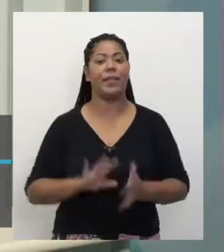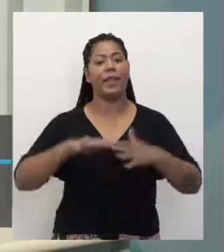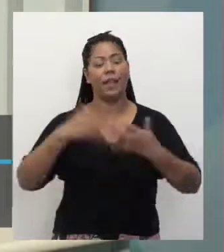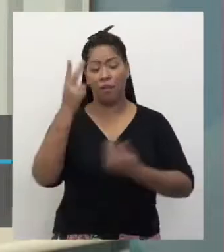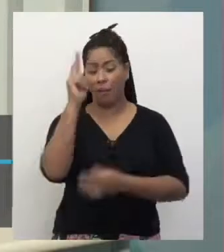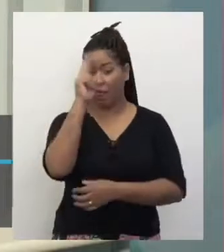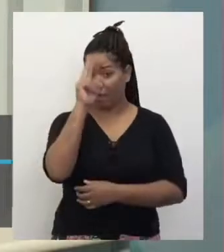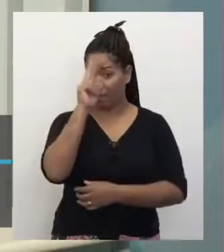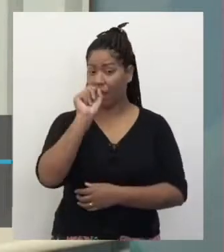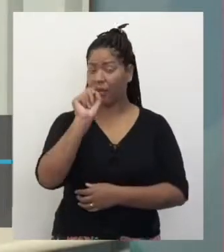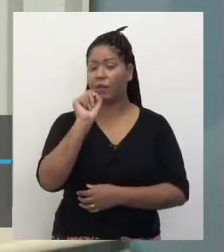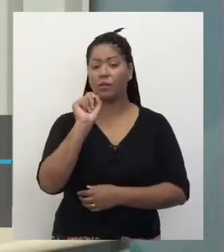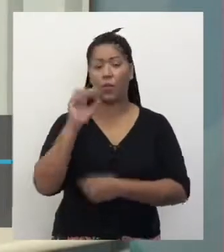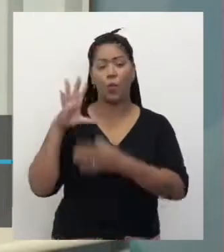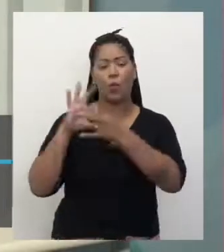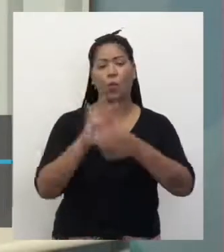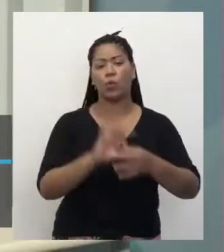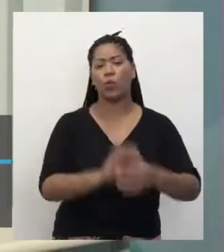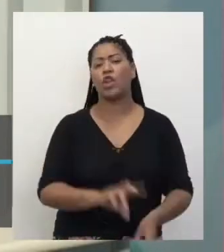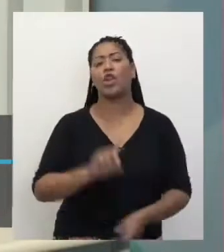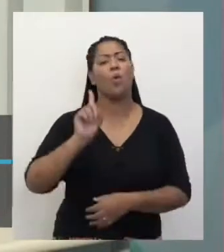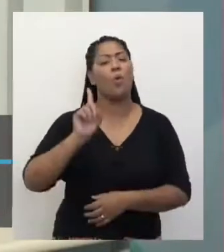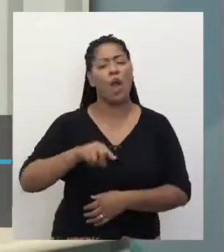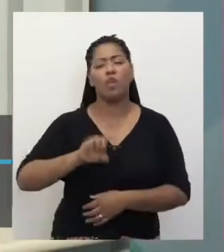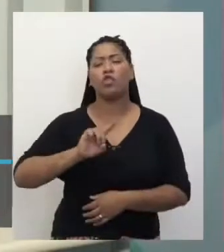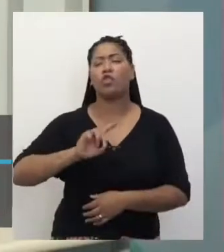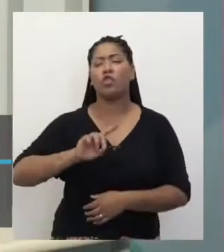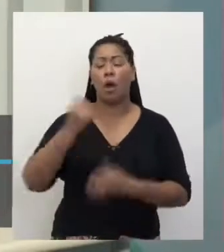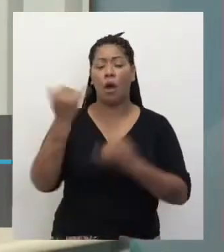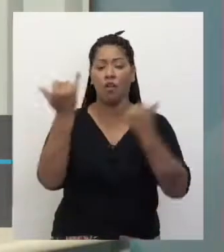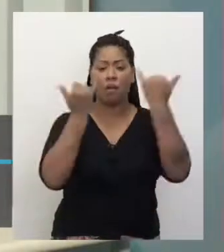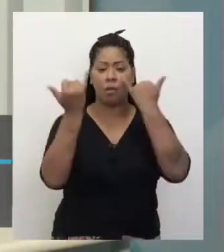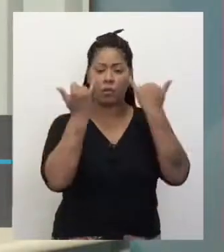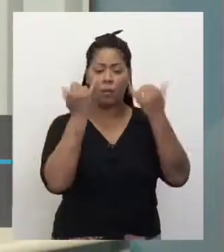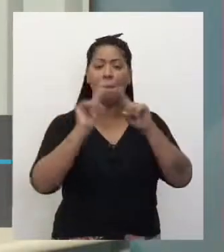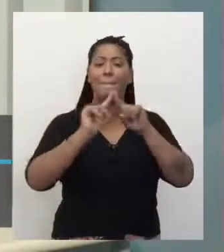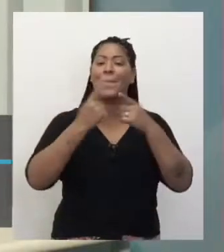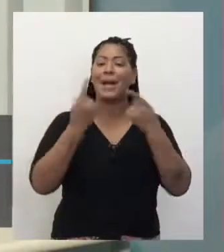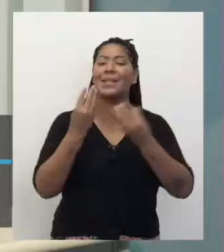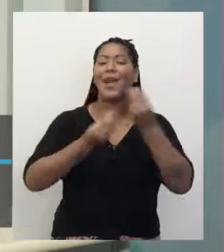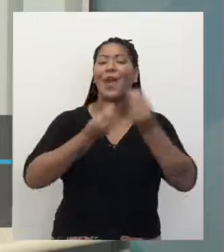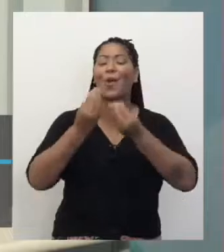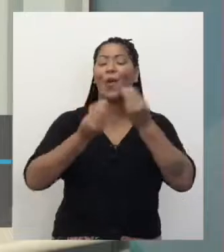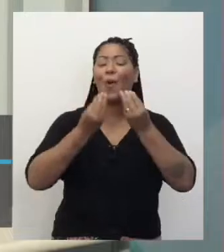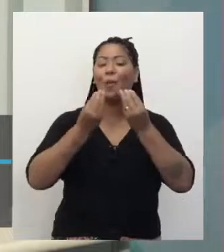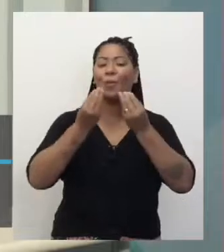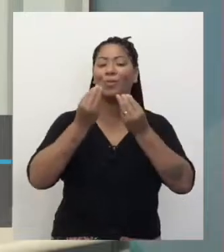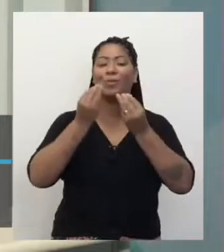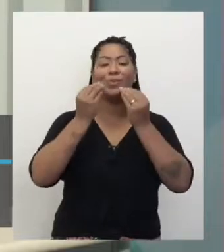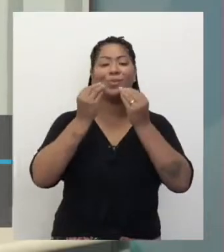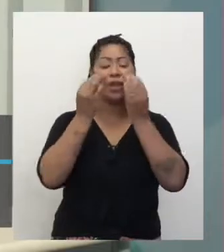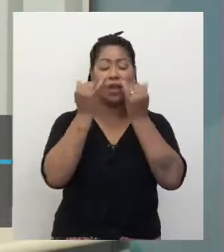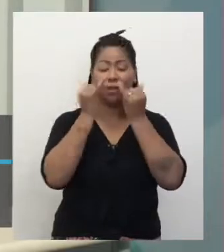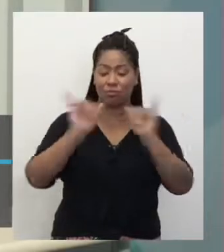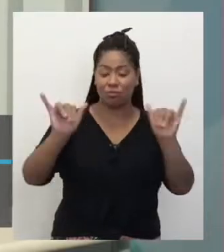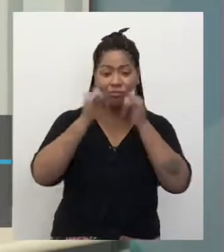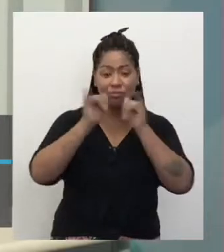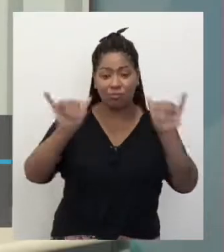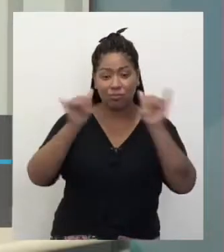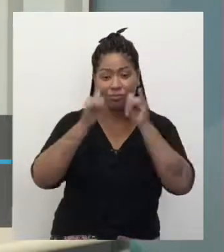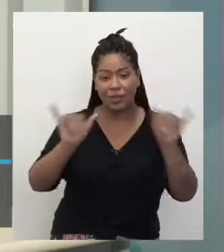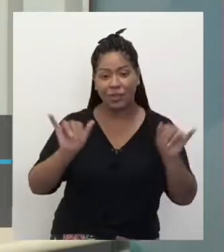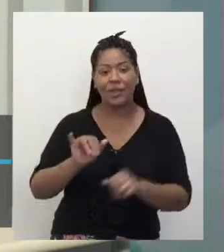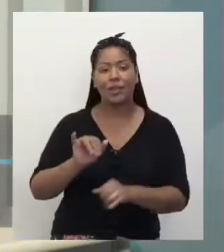nesse contexto que não é somente a mensagem, sim, como você passa essa mensagem é importante. Então, vamos lembrar dos elementos